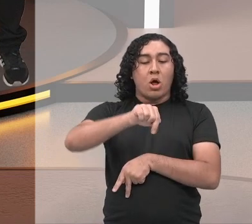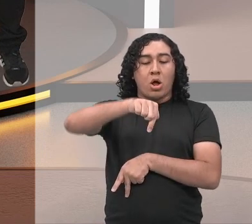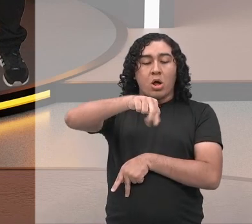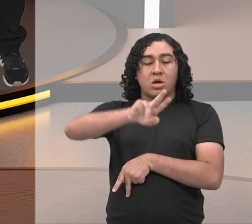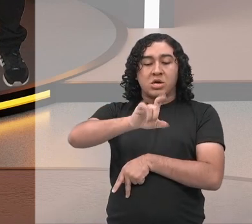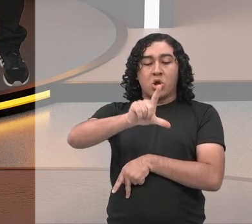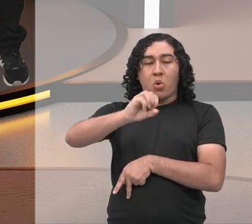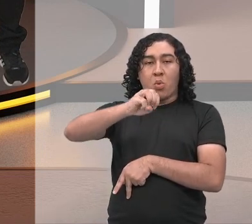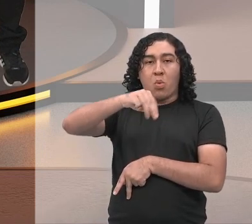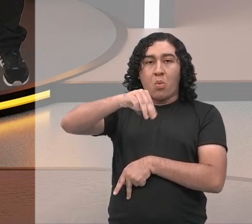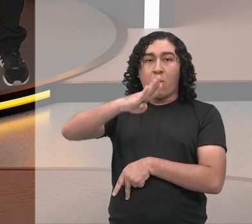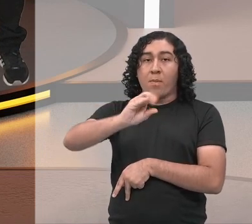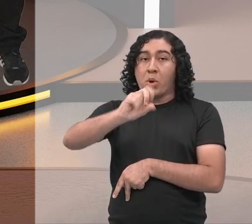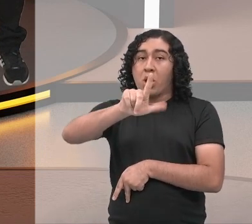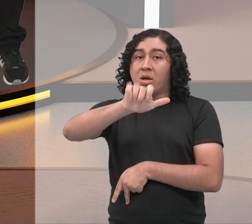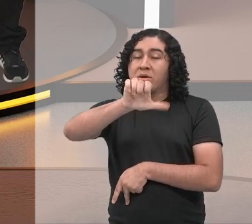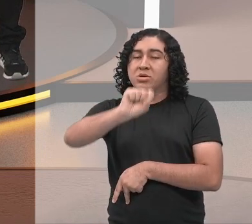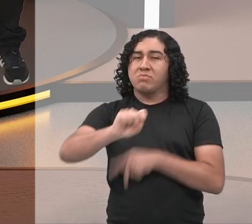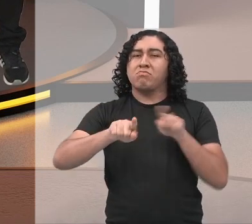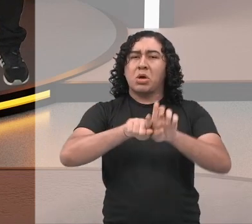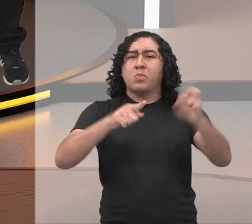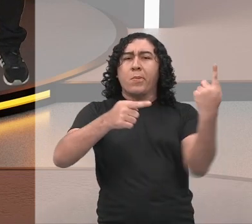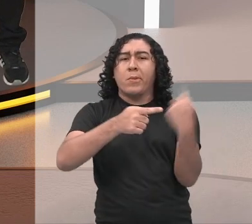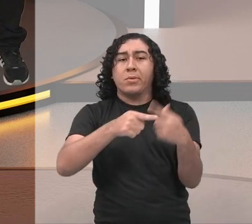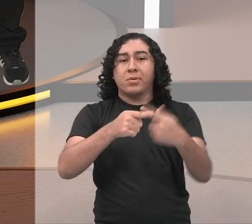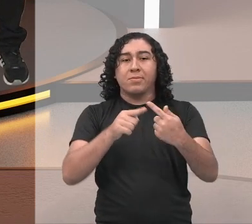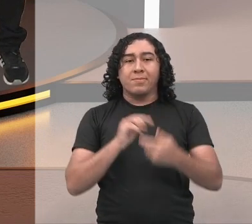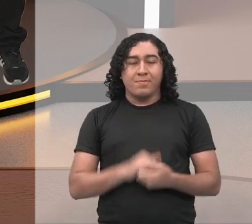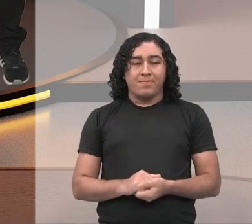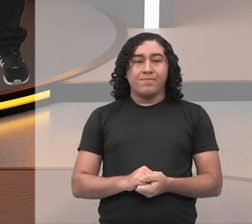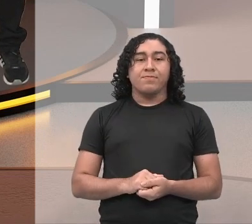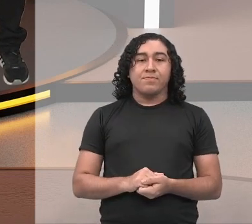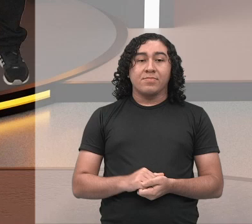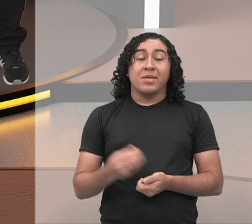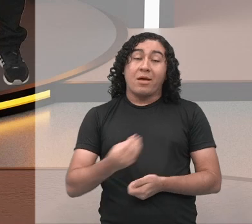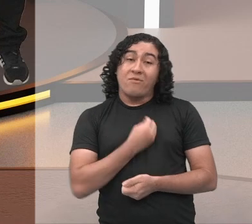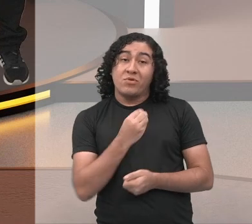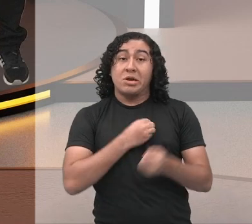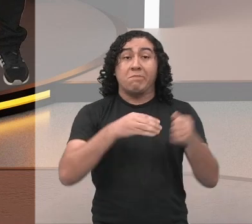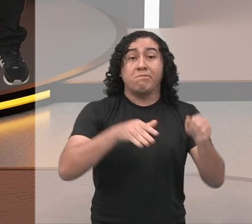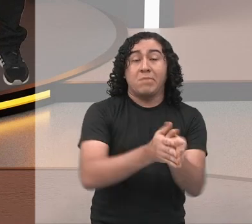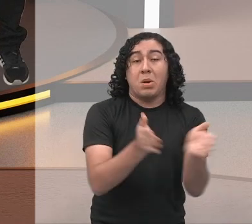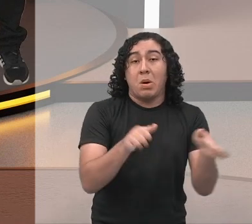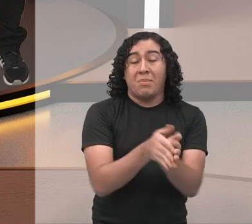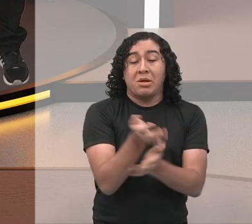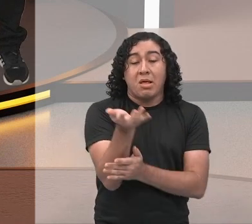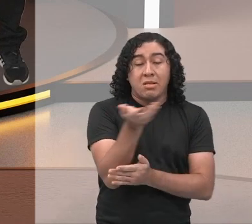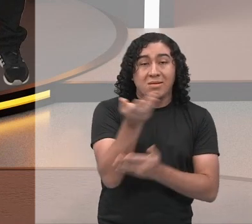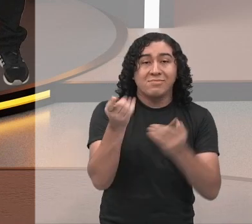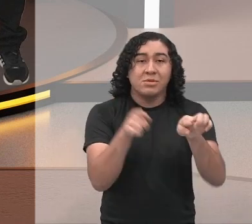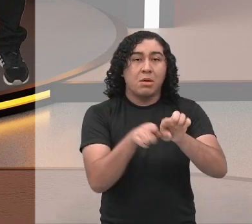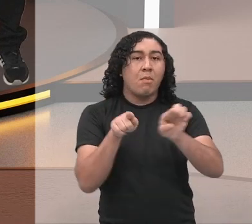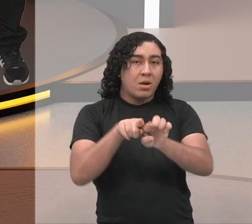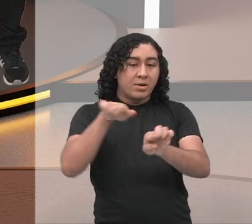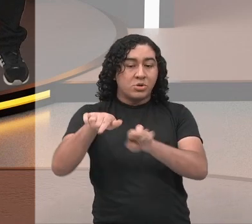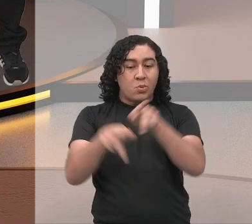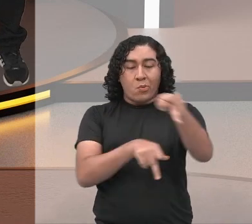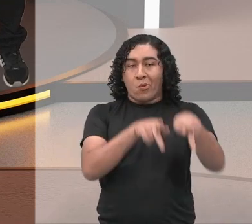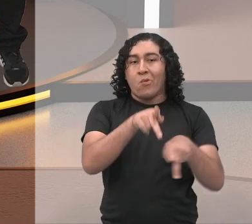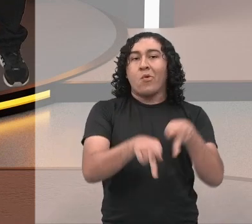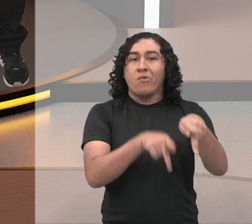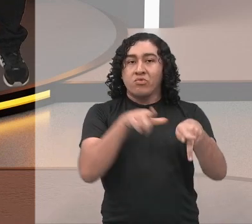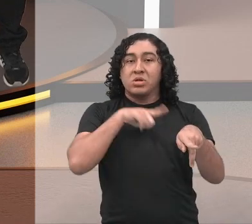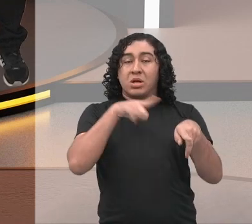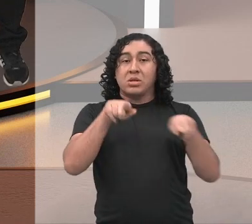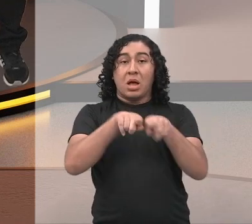causas dessa revolta. Vamos lá, gente. Causas: vida miserável dos pobres, grande parte da população, e exploração